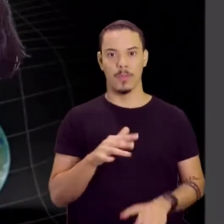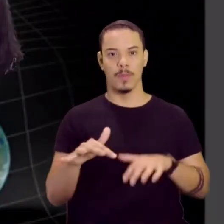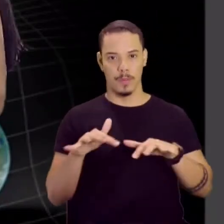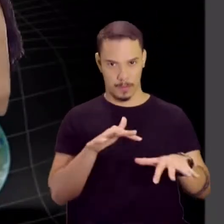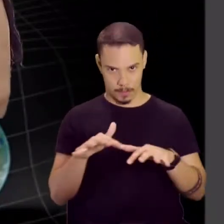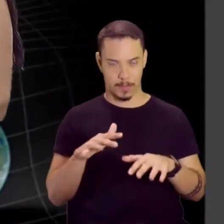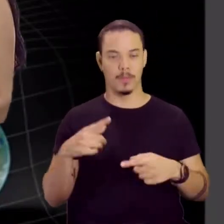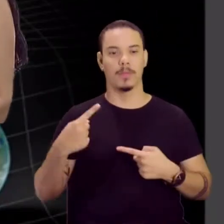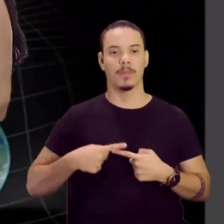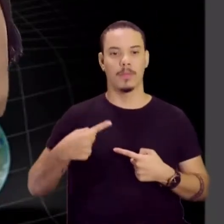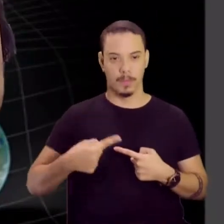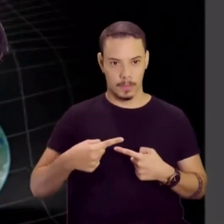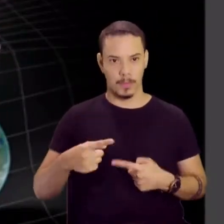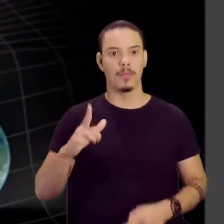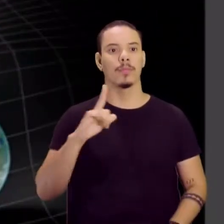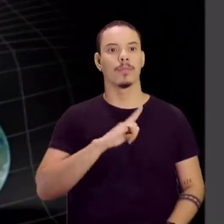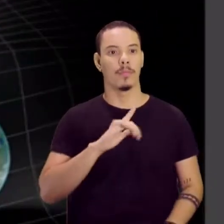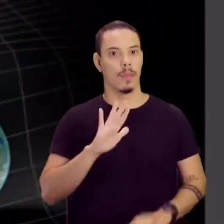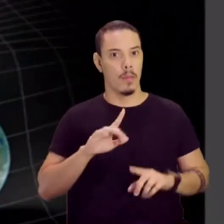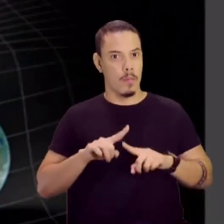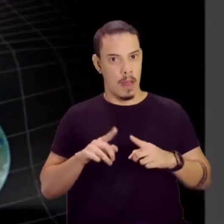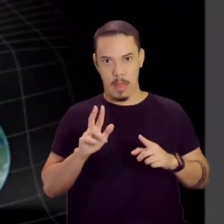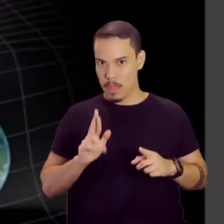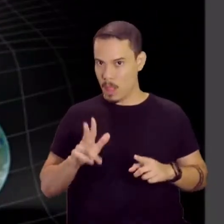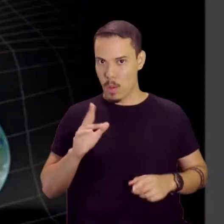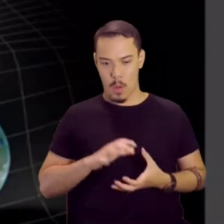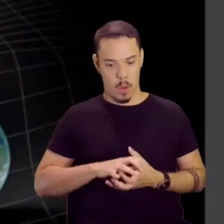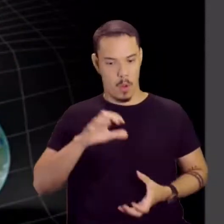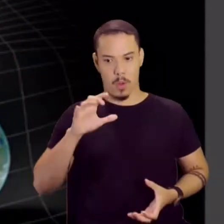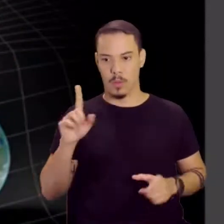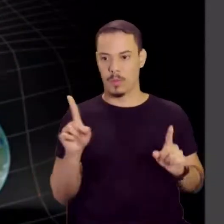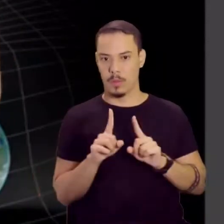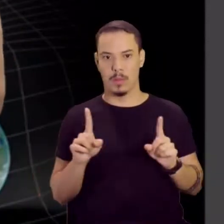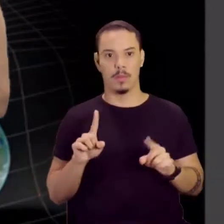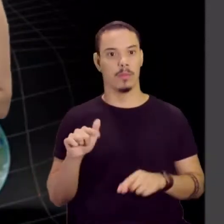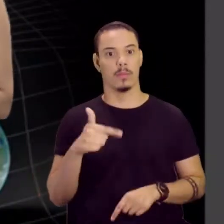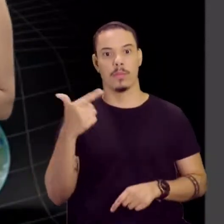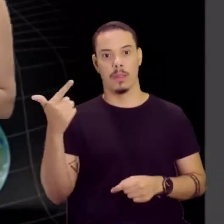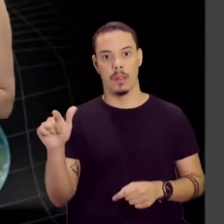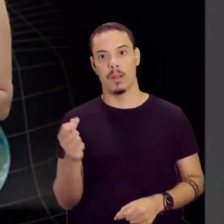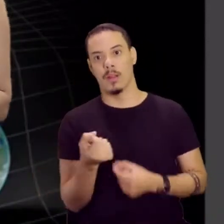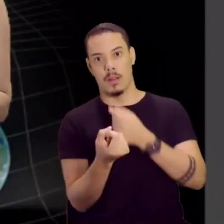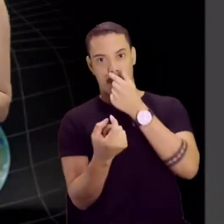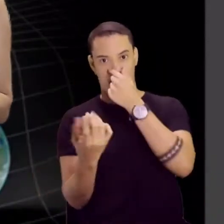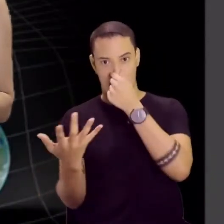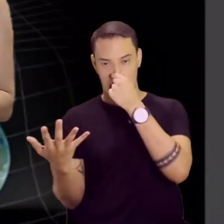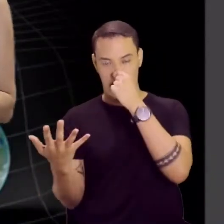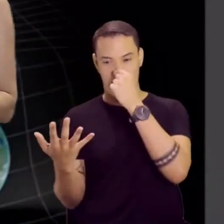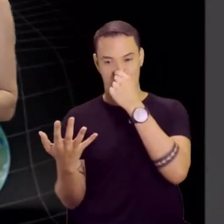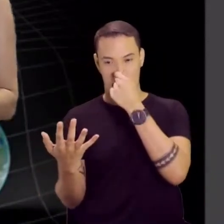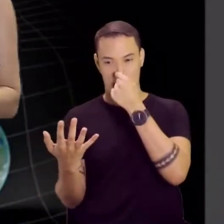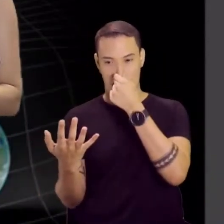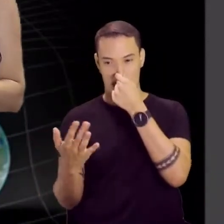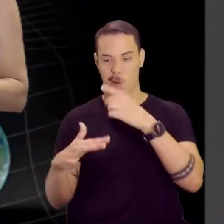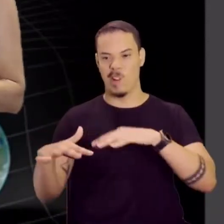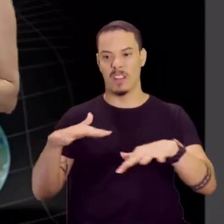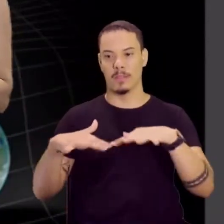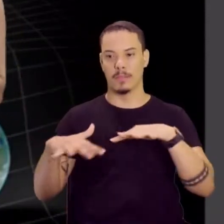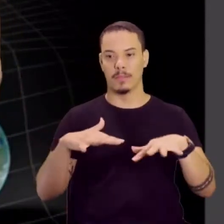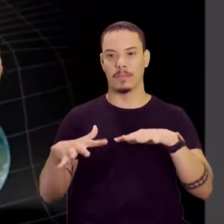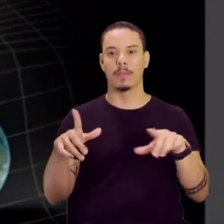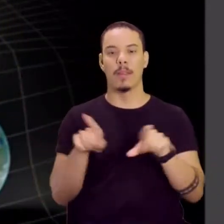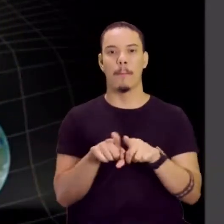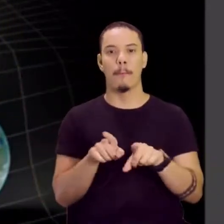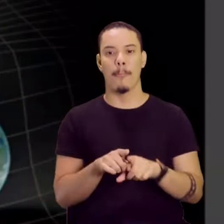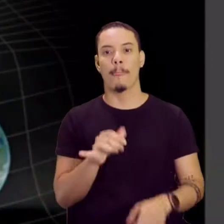gente vai trabalhar essa linha. Justamente, né? Só que aí não é bem a queda dos corpos que nós queremos. É outra coisa chamada quantidade de movimento, né? Mas, por exemplo,